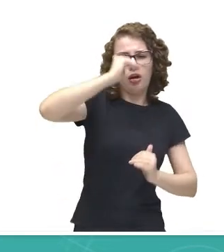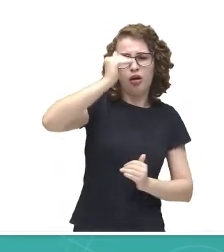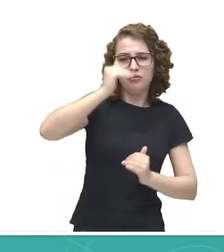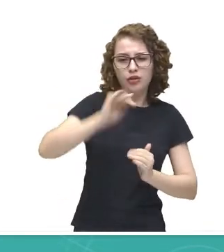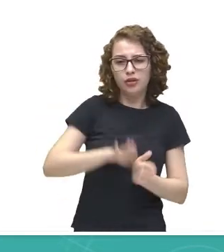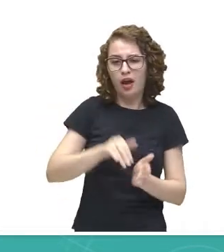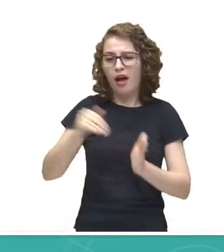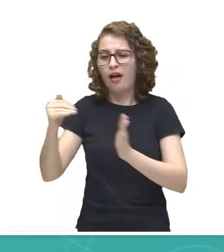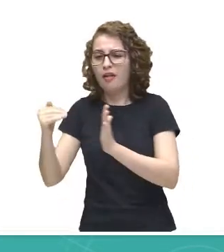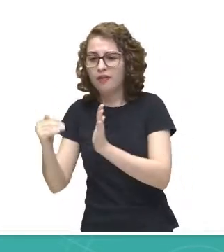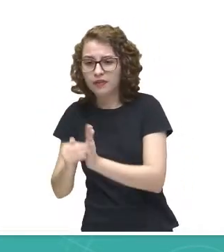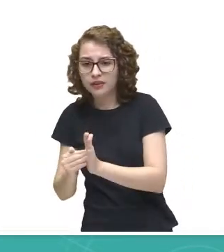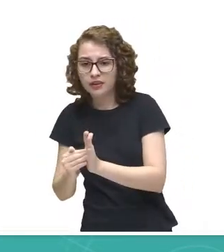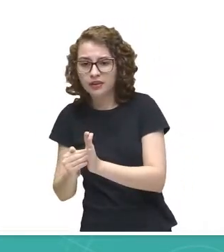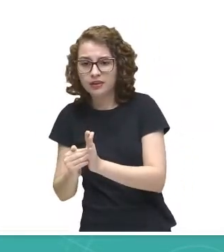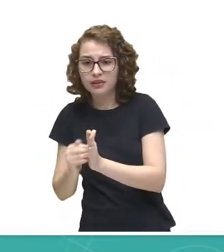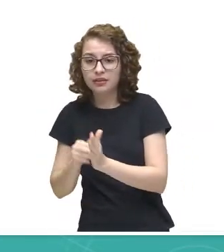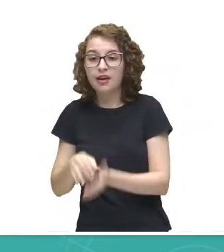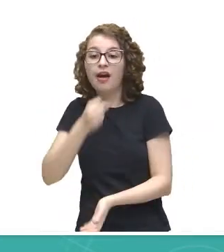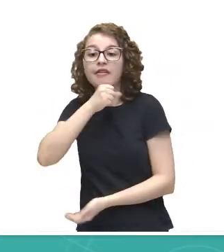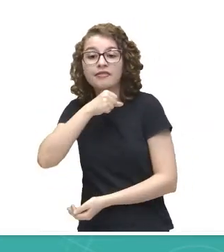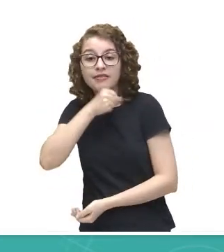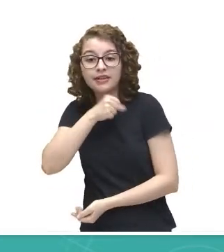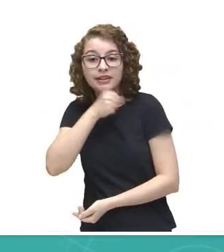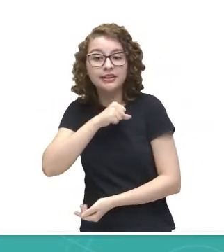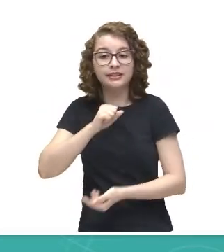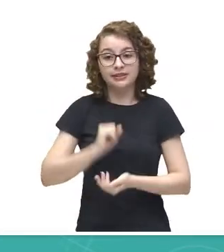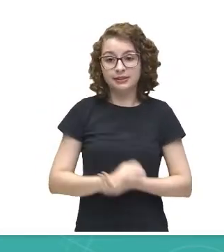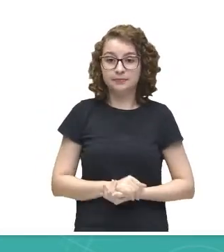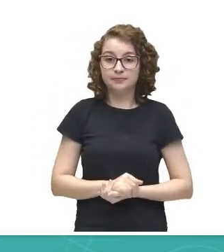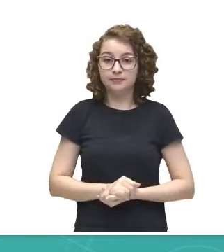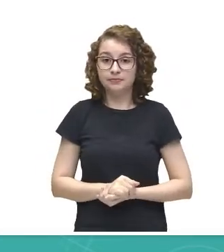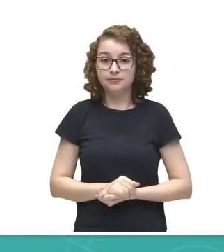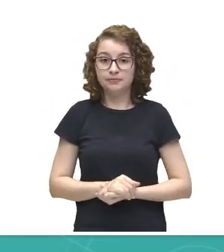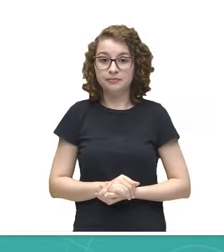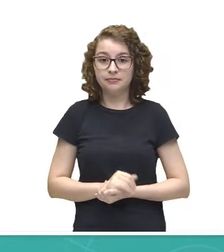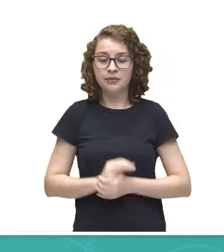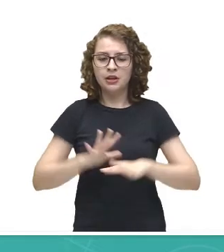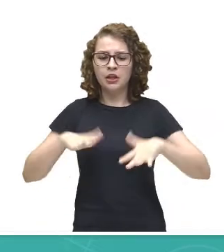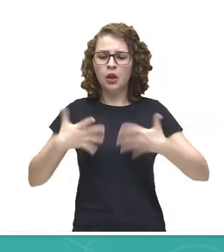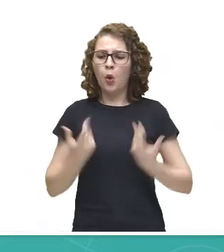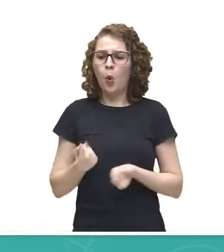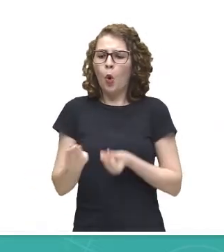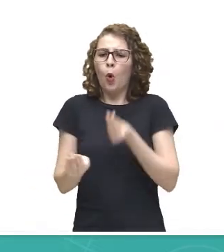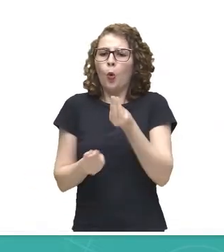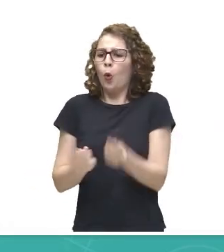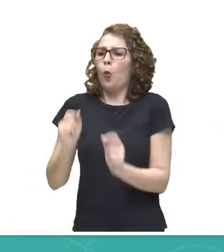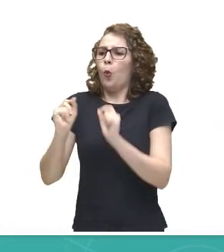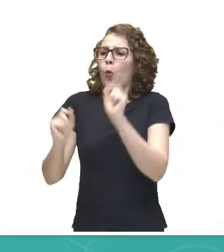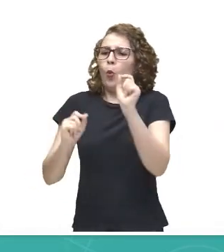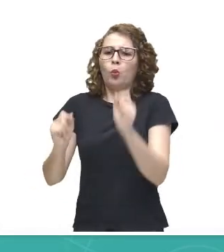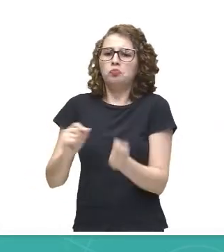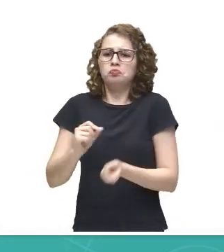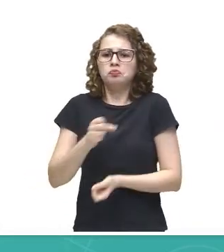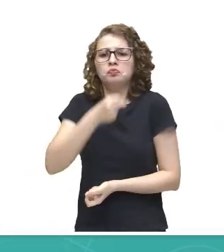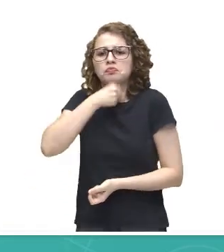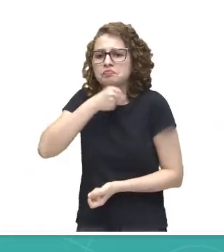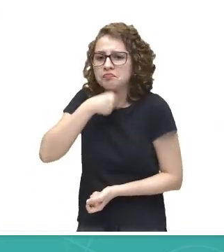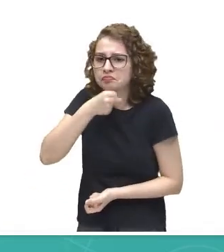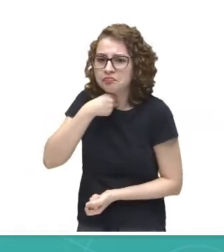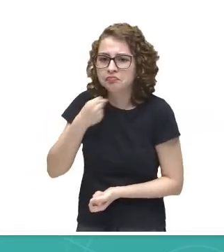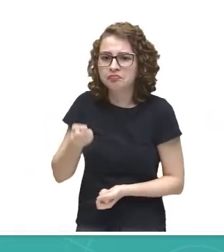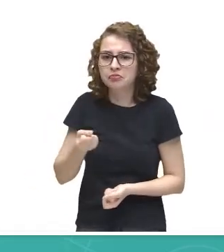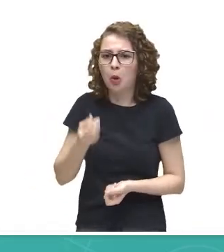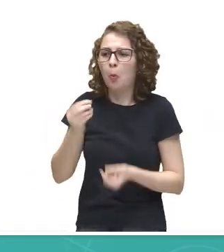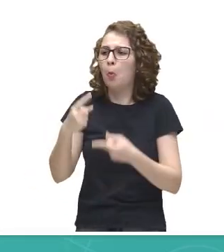até chegar na velhice. E aí eu pergunto para vocês, o que será que determina o envelhecimento? Por que será que o